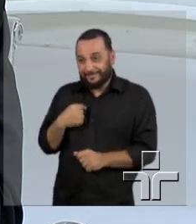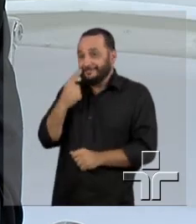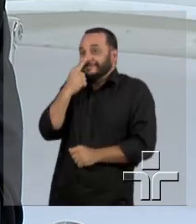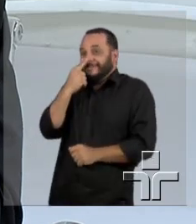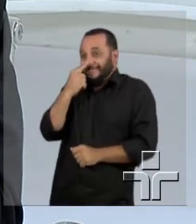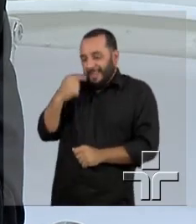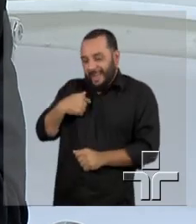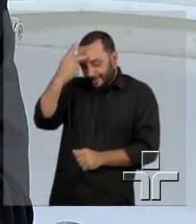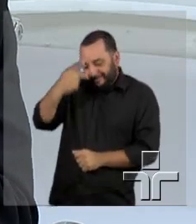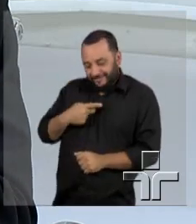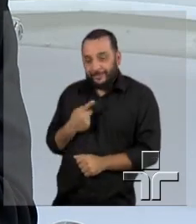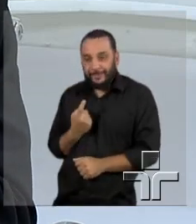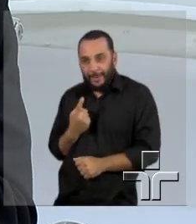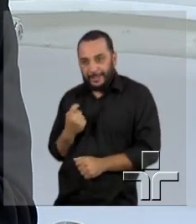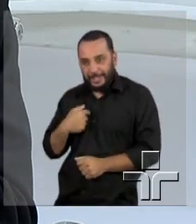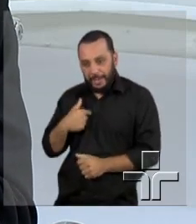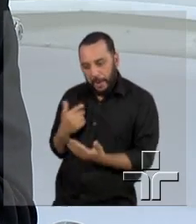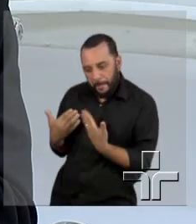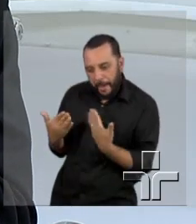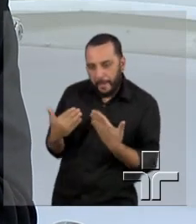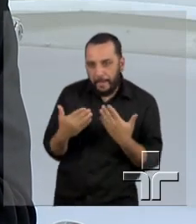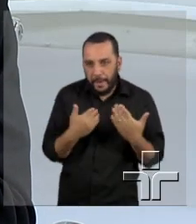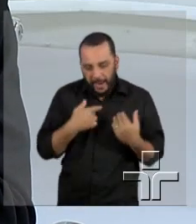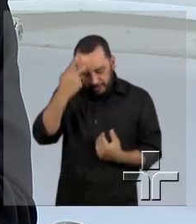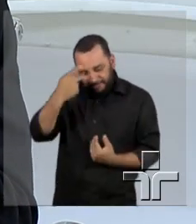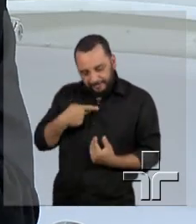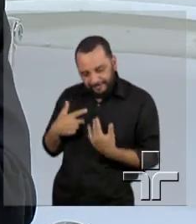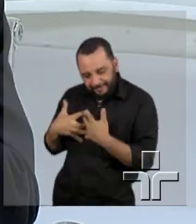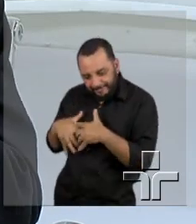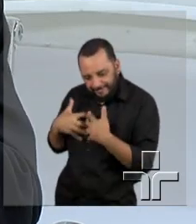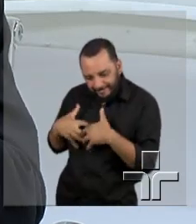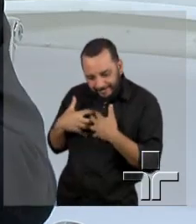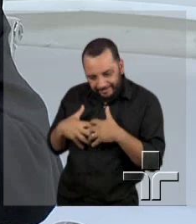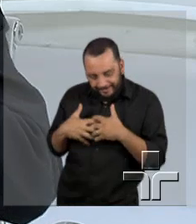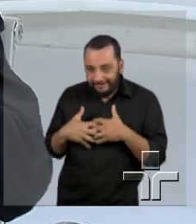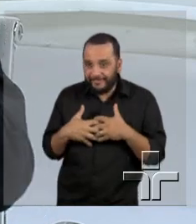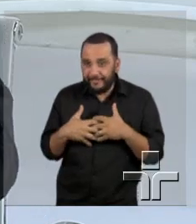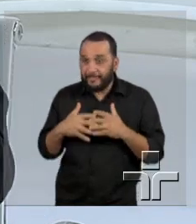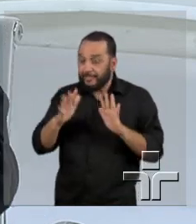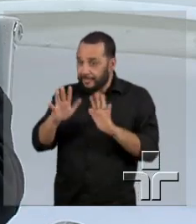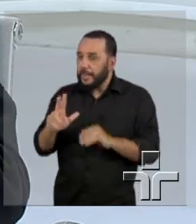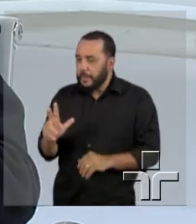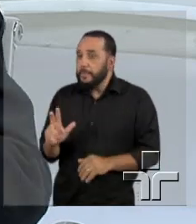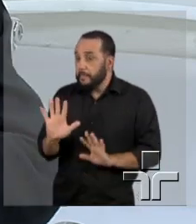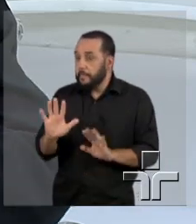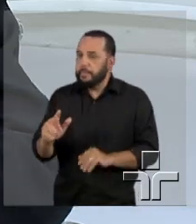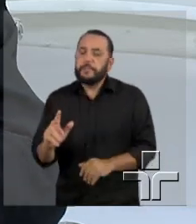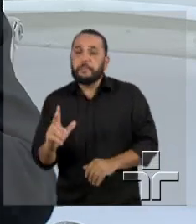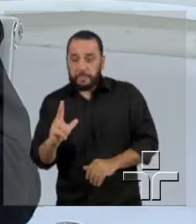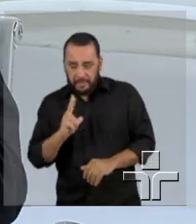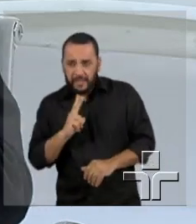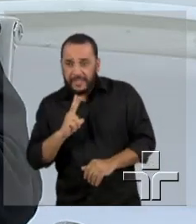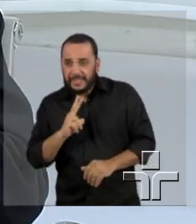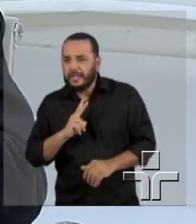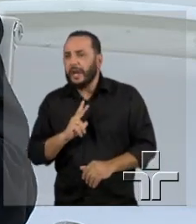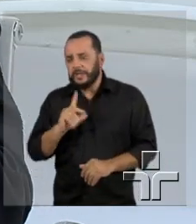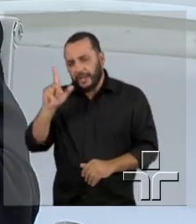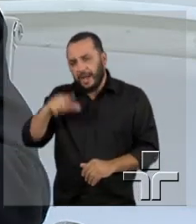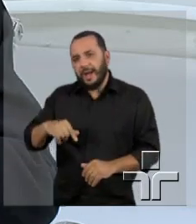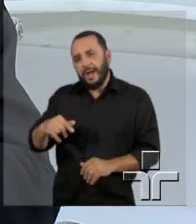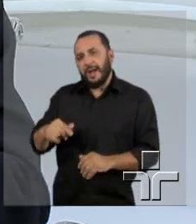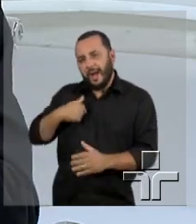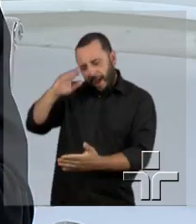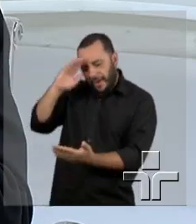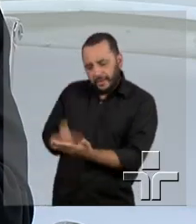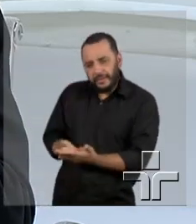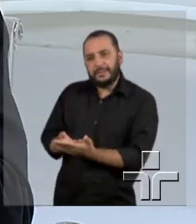consigo mesmo, sozinho, conversando com seus próprios botões. Privacidade, o indivíduo com os que lhe são caros, em afeto, em